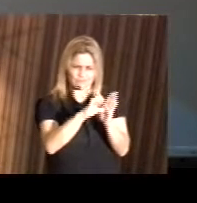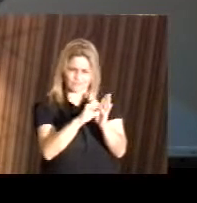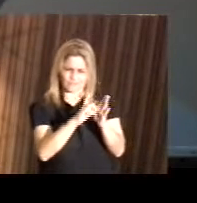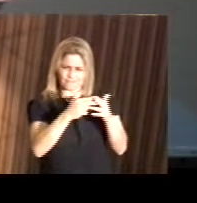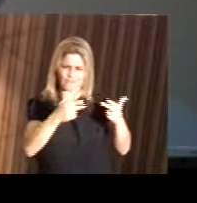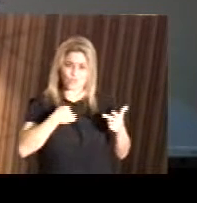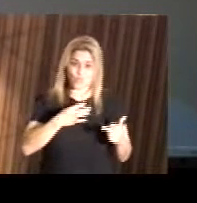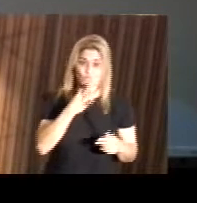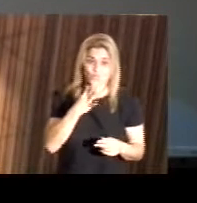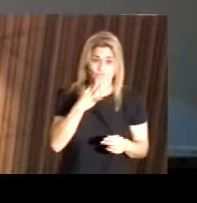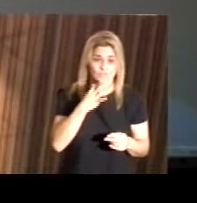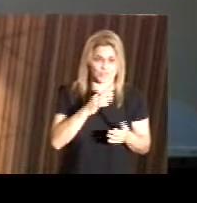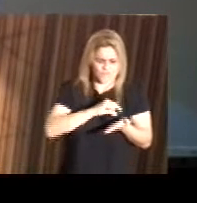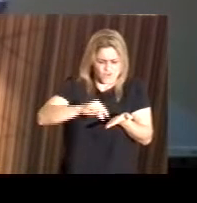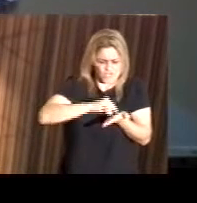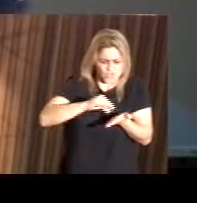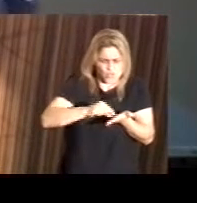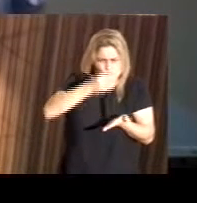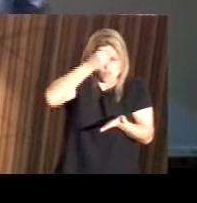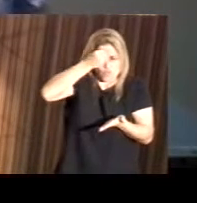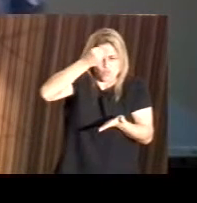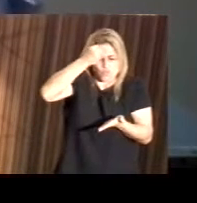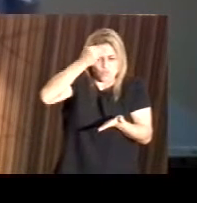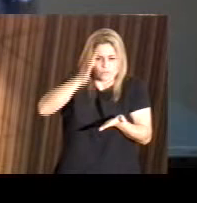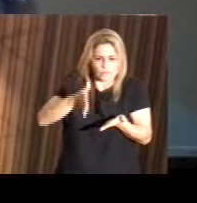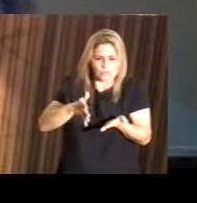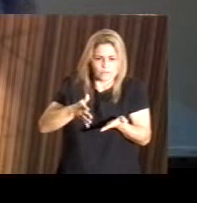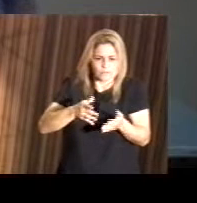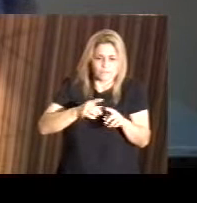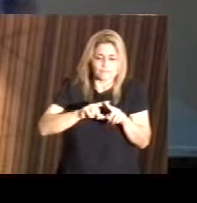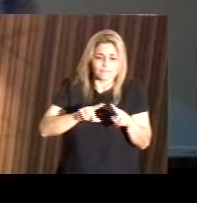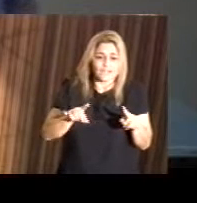posso saber de cor versículos da Bíblia,